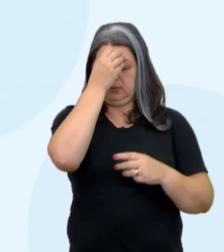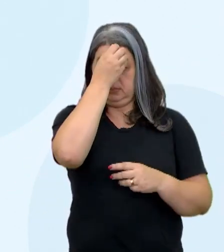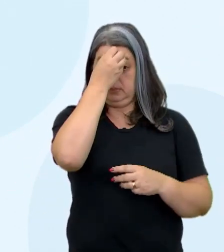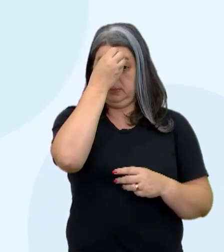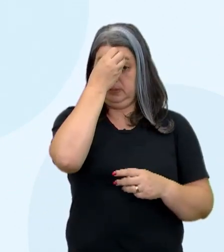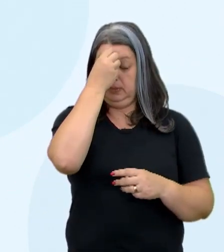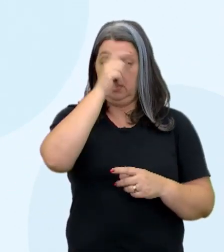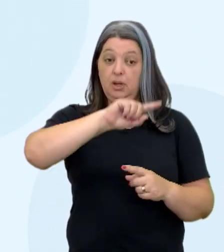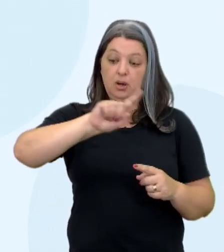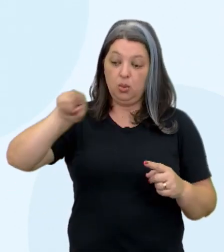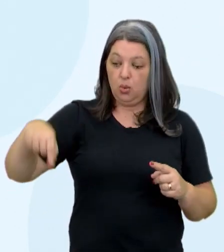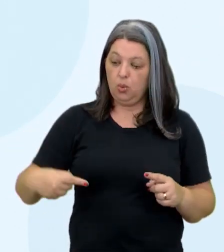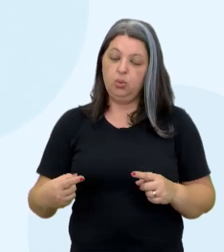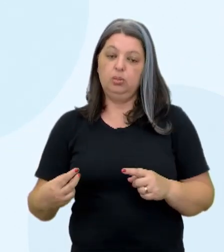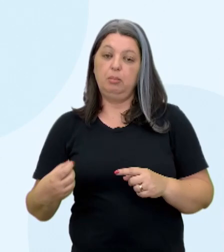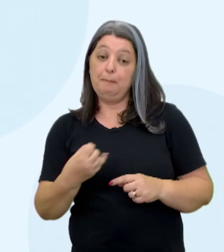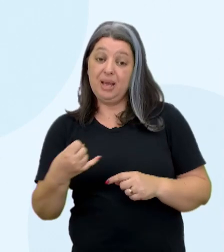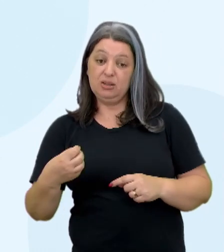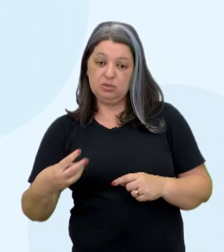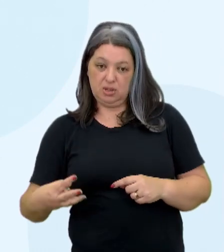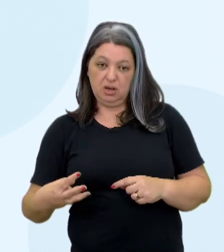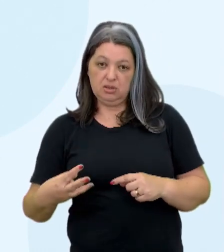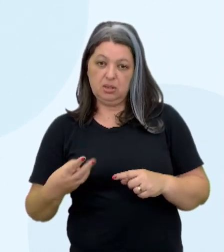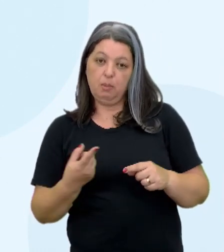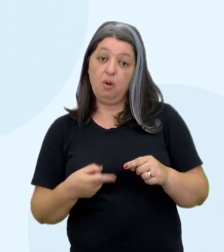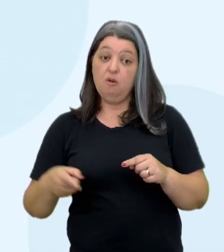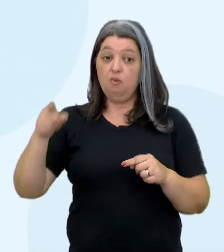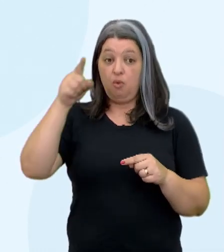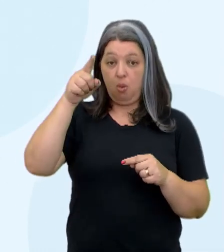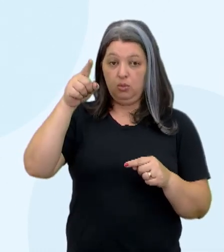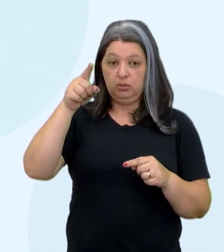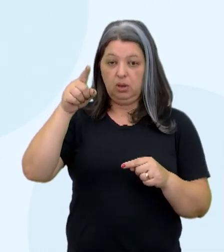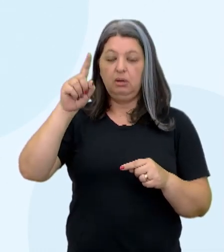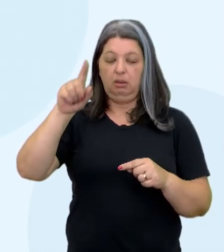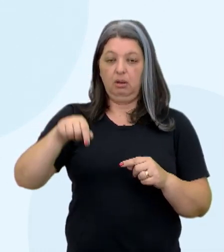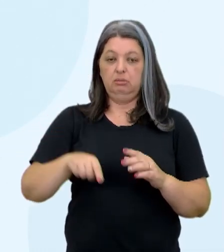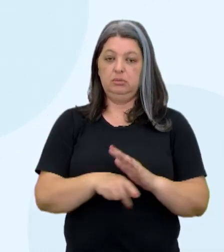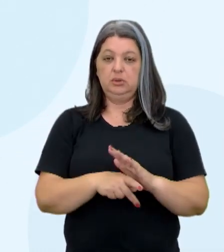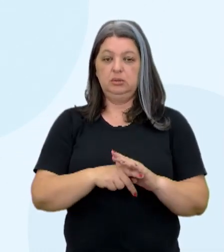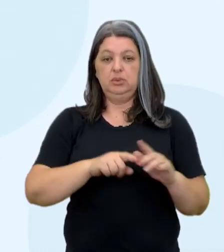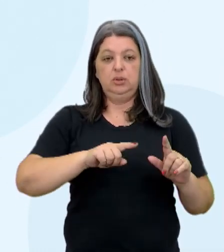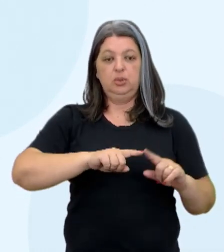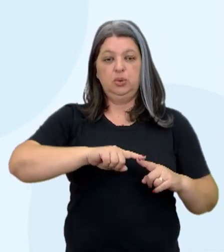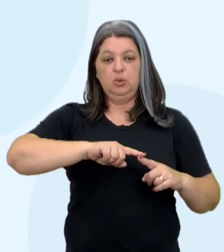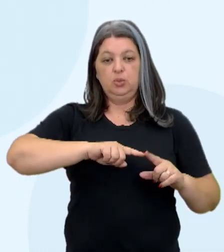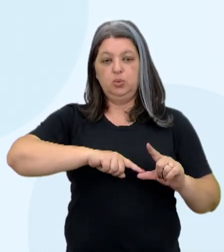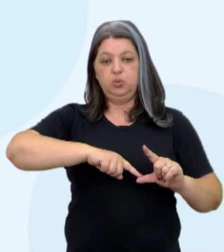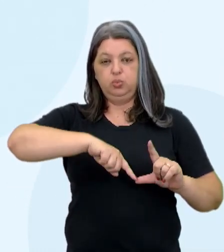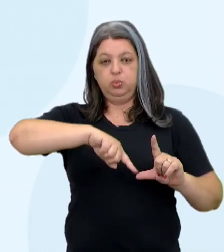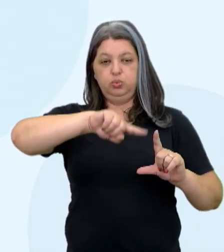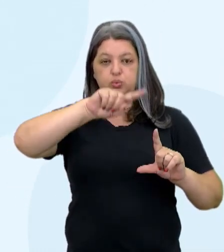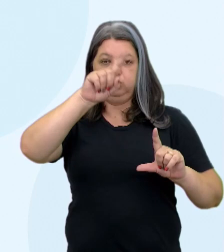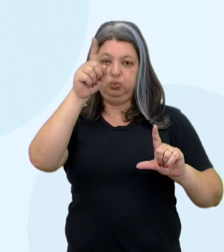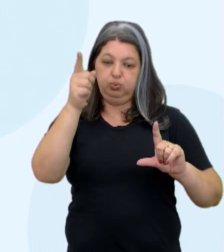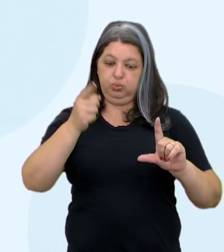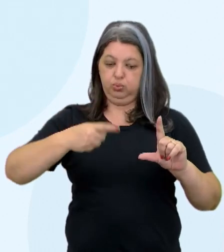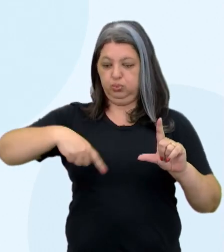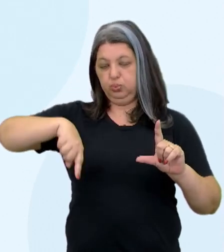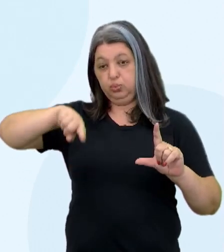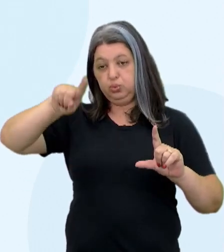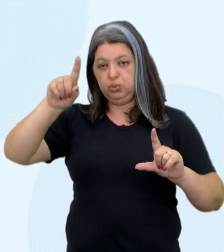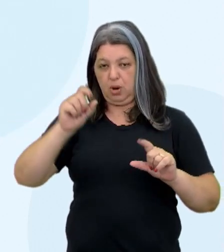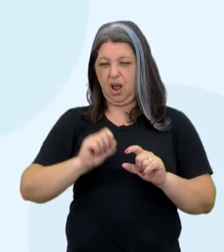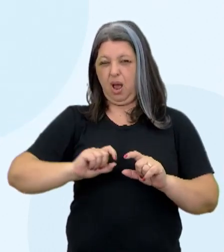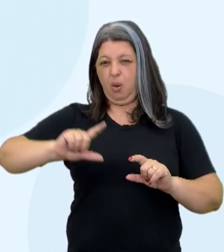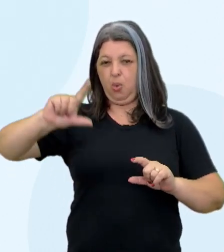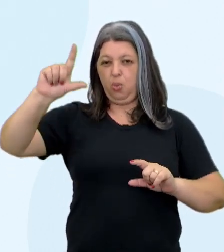aqui embaixo no menos 3, ó. Depois vai voltar lá em cima no 3, depois aqui embaixo no menos 3 e vai fazer essa curva bem